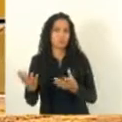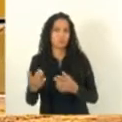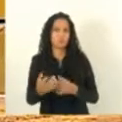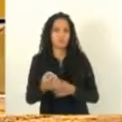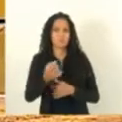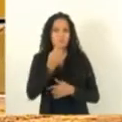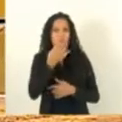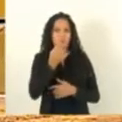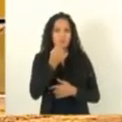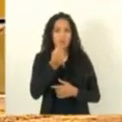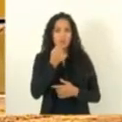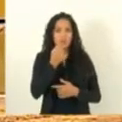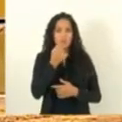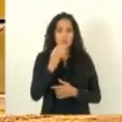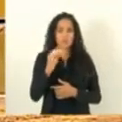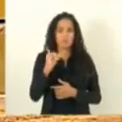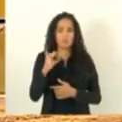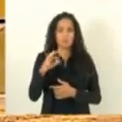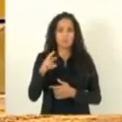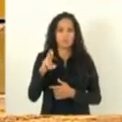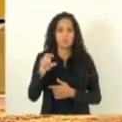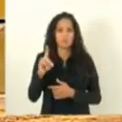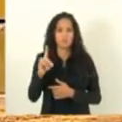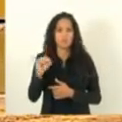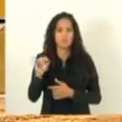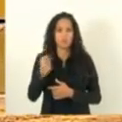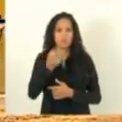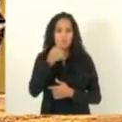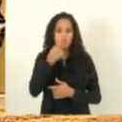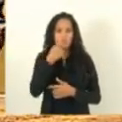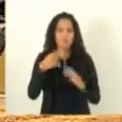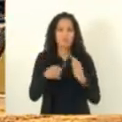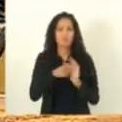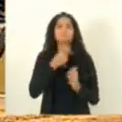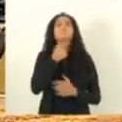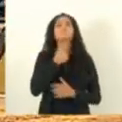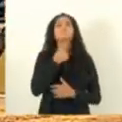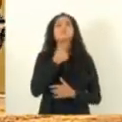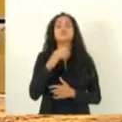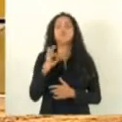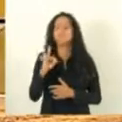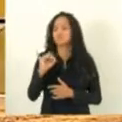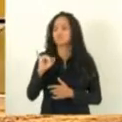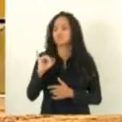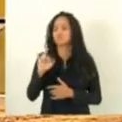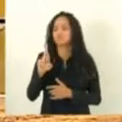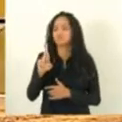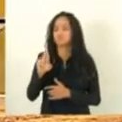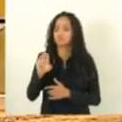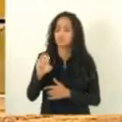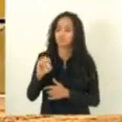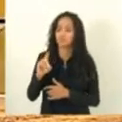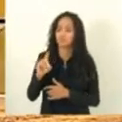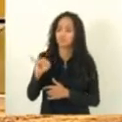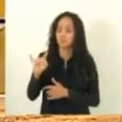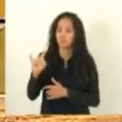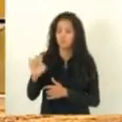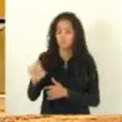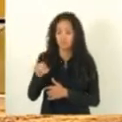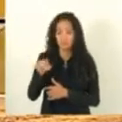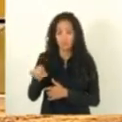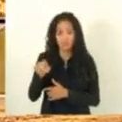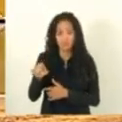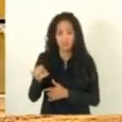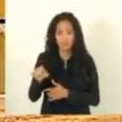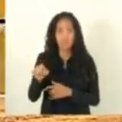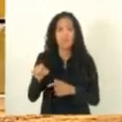toma Sintroide, Sintroide é um medicamento para tireoide, e aí ela falou assim, você só pode doar se você